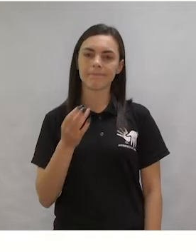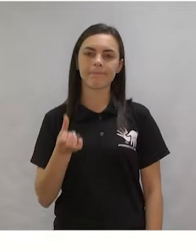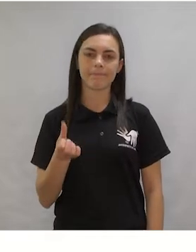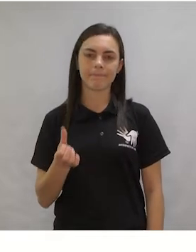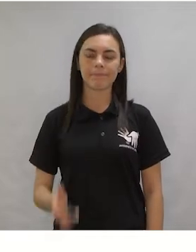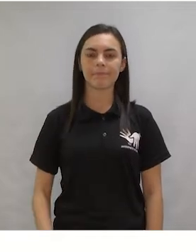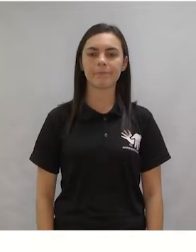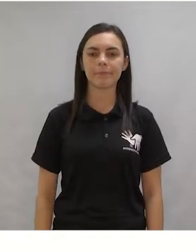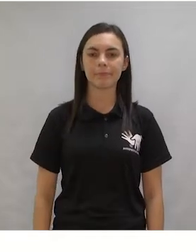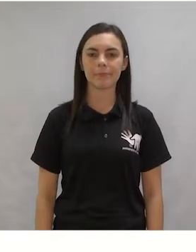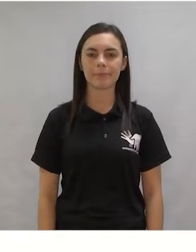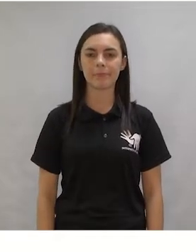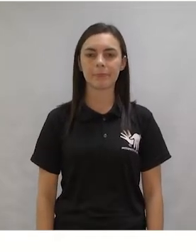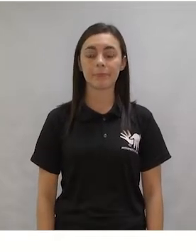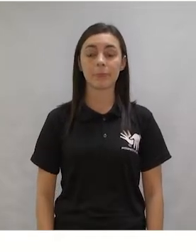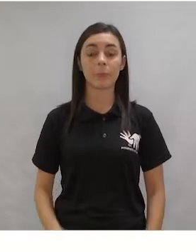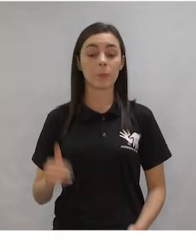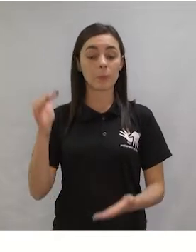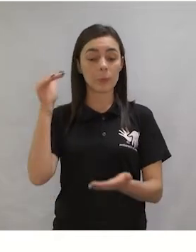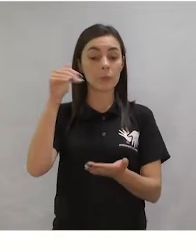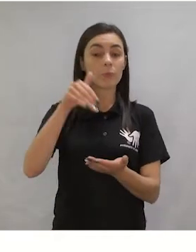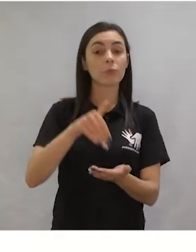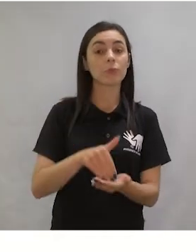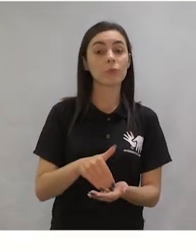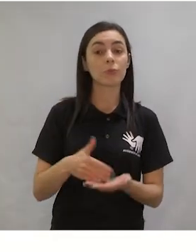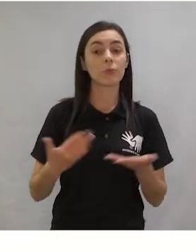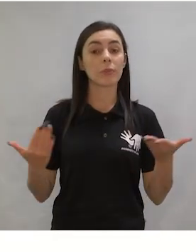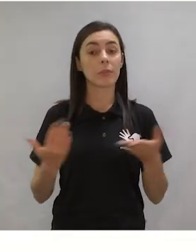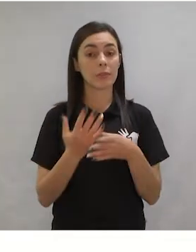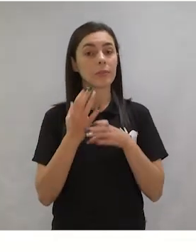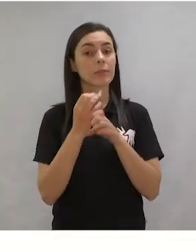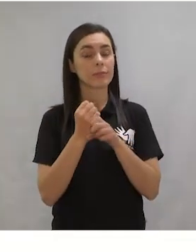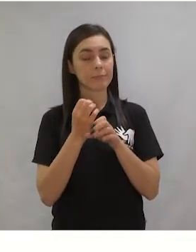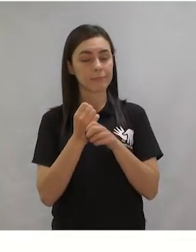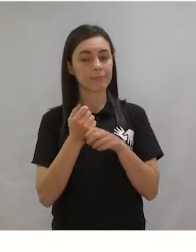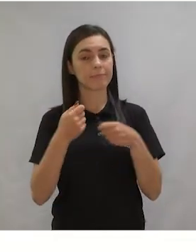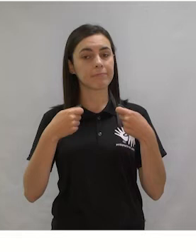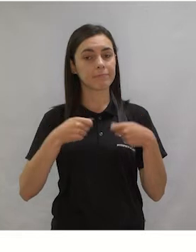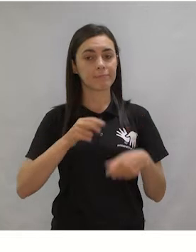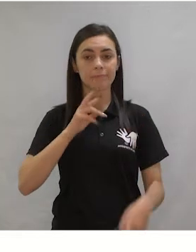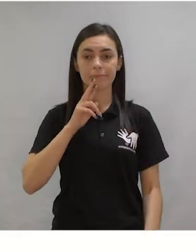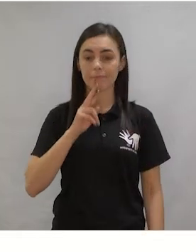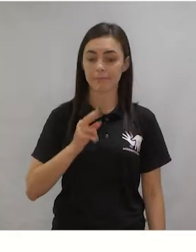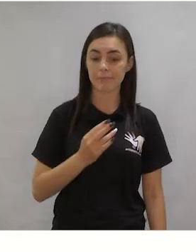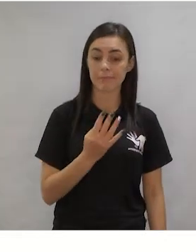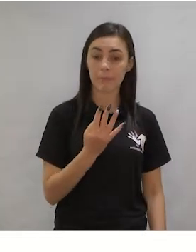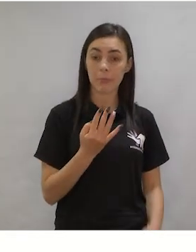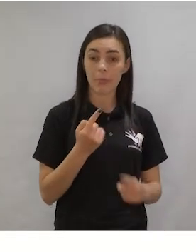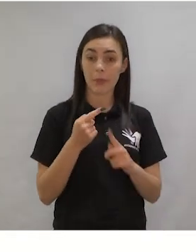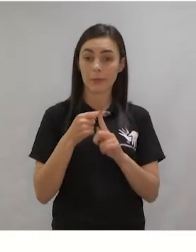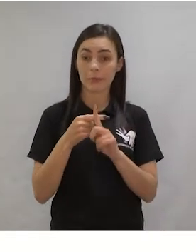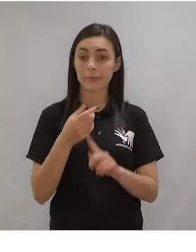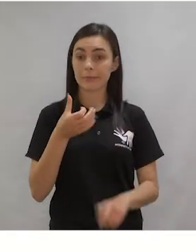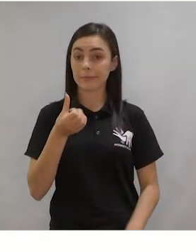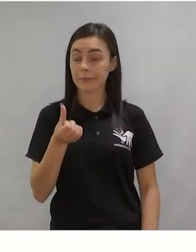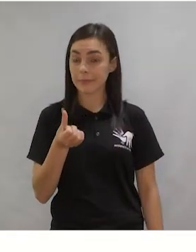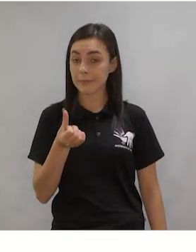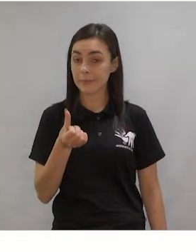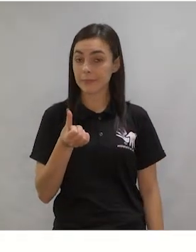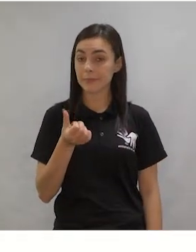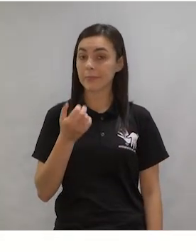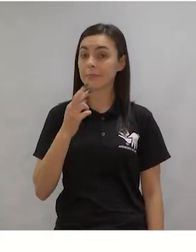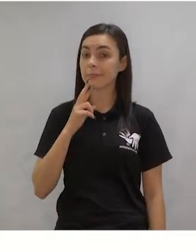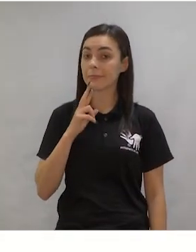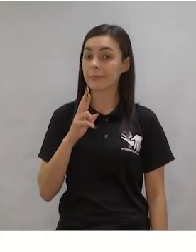6. E, por fim, agora eu vou resolver a adição. Então, 4 mais